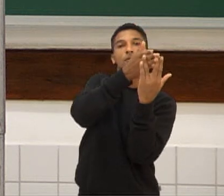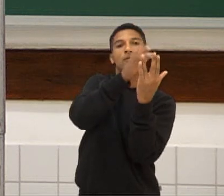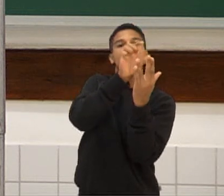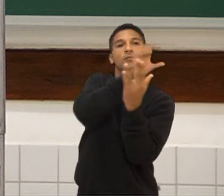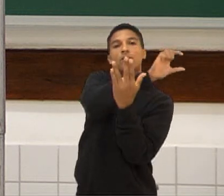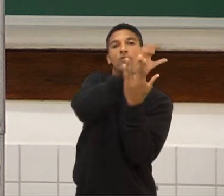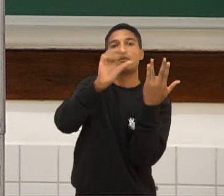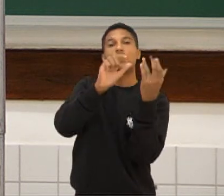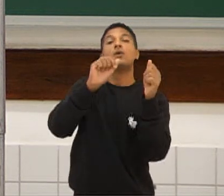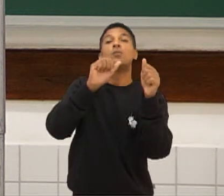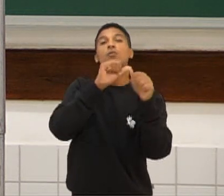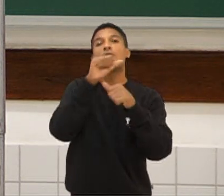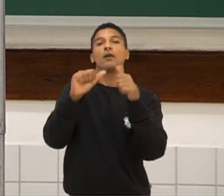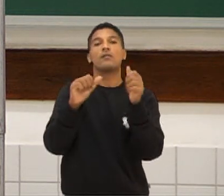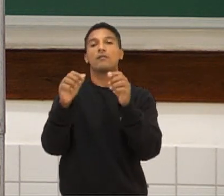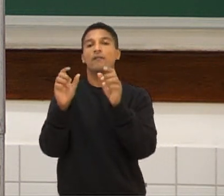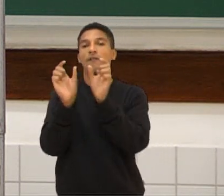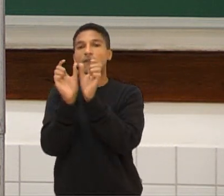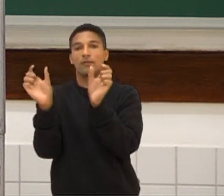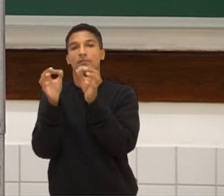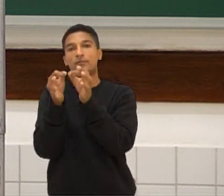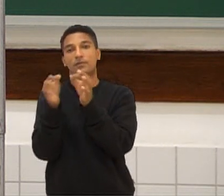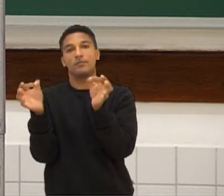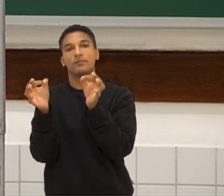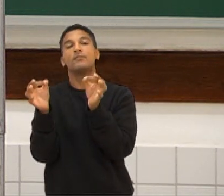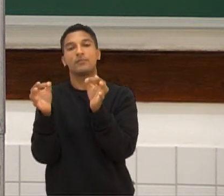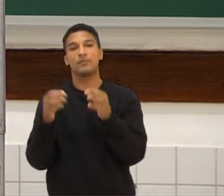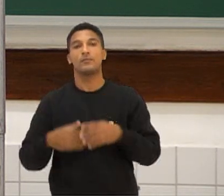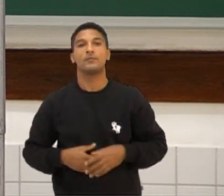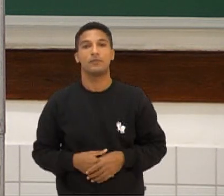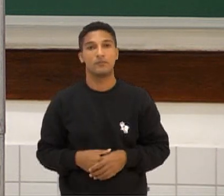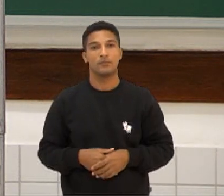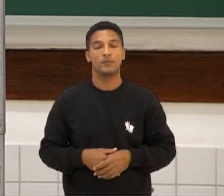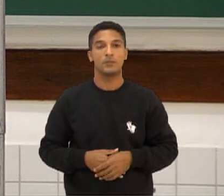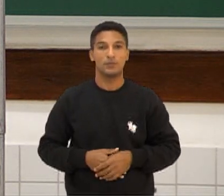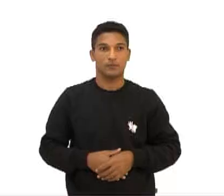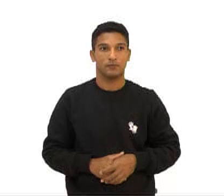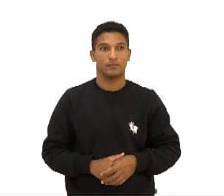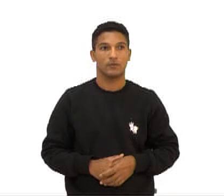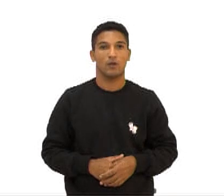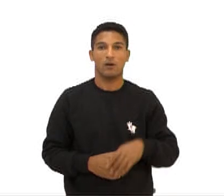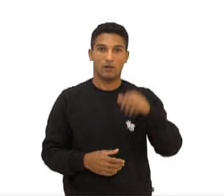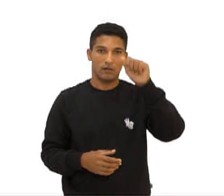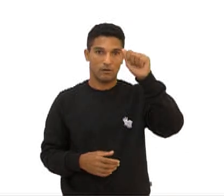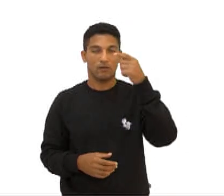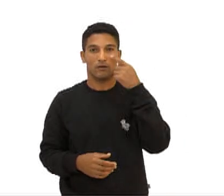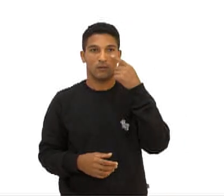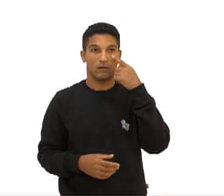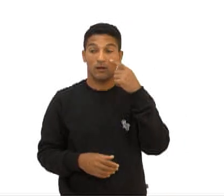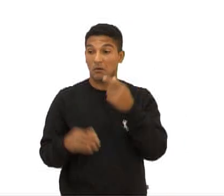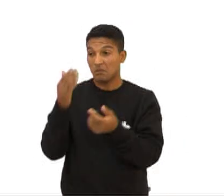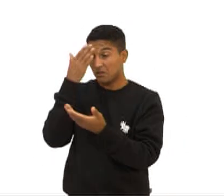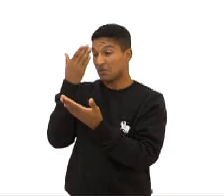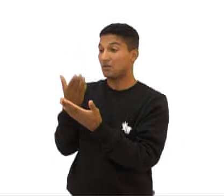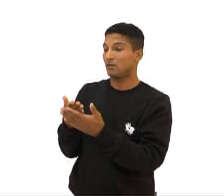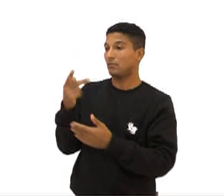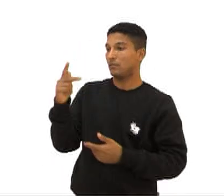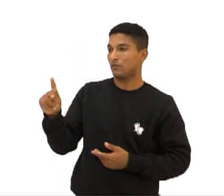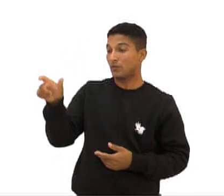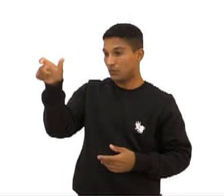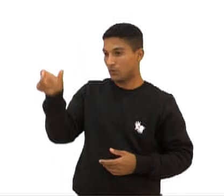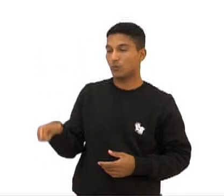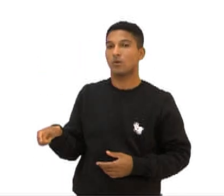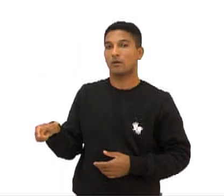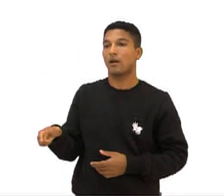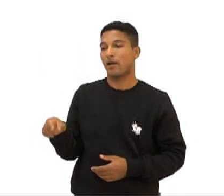e vice-versa, né? Então, lá. Então, temos lá. Ah, cremos na sua honestidade. Veja que